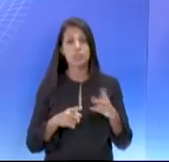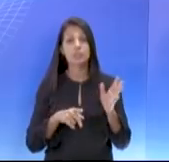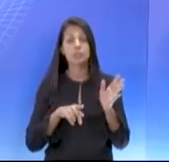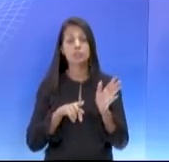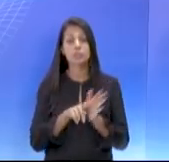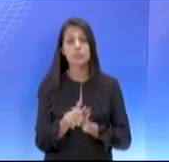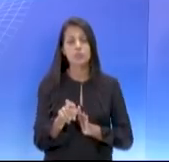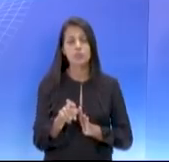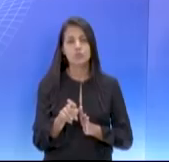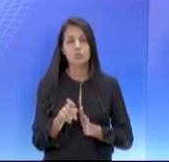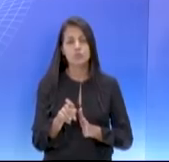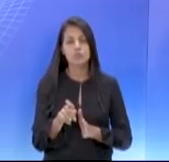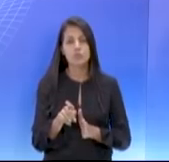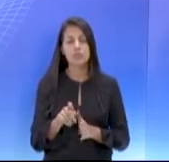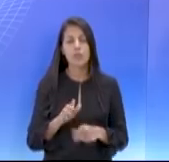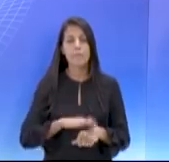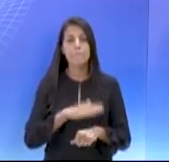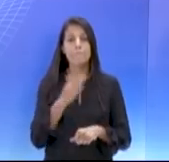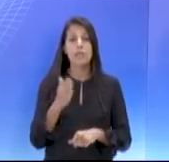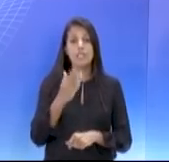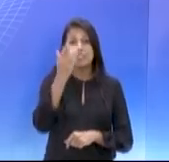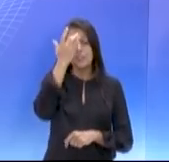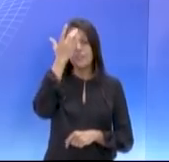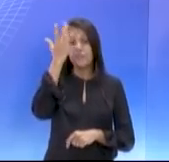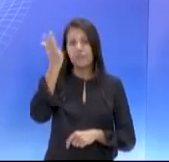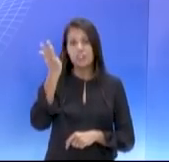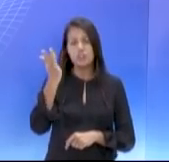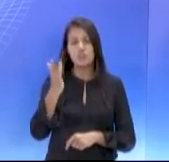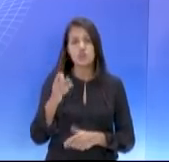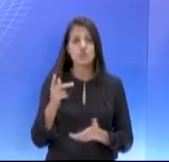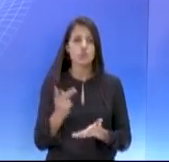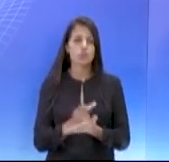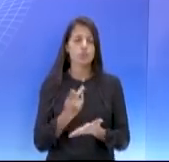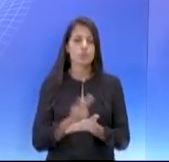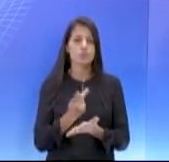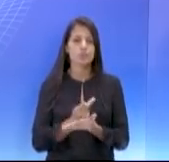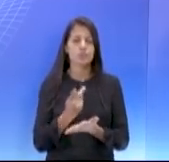nós vamos descartar 3 questões, que são mais facilmente